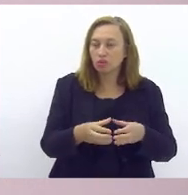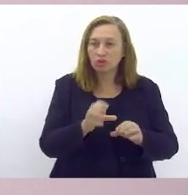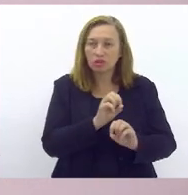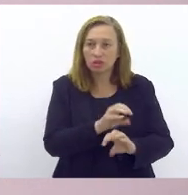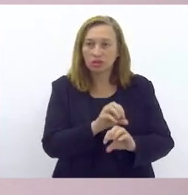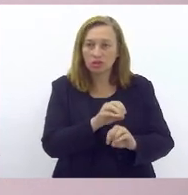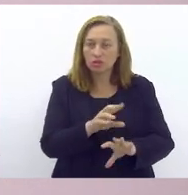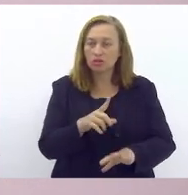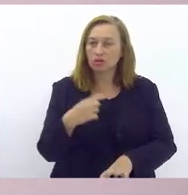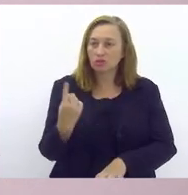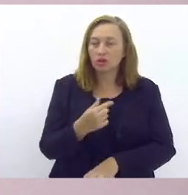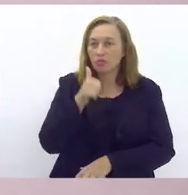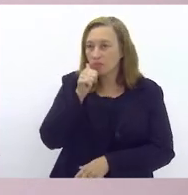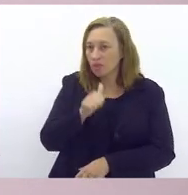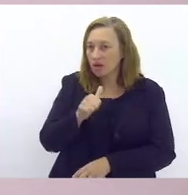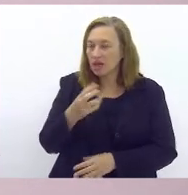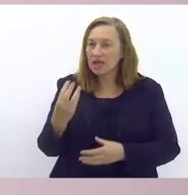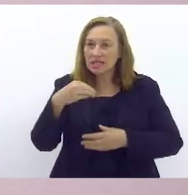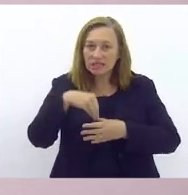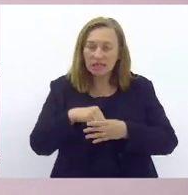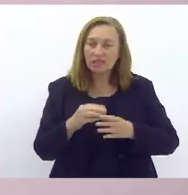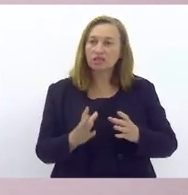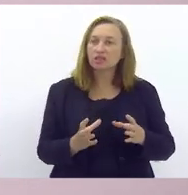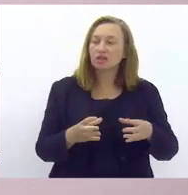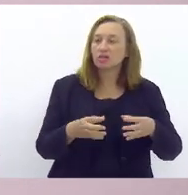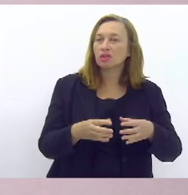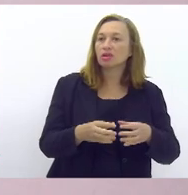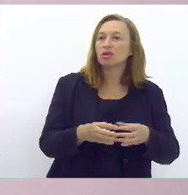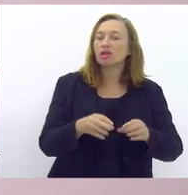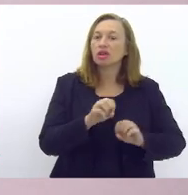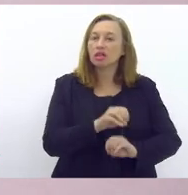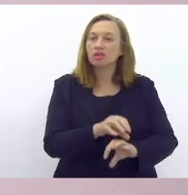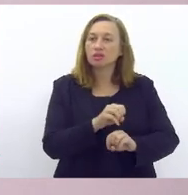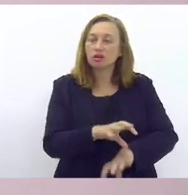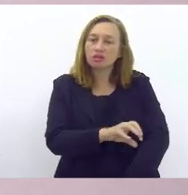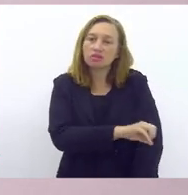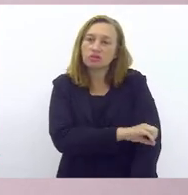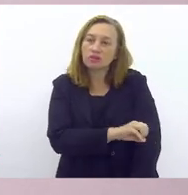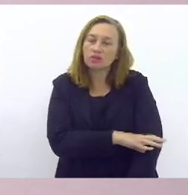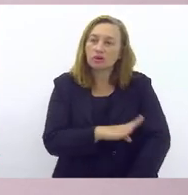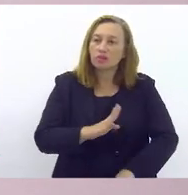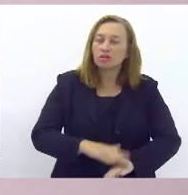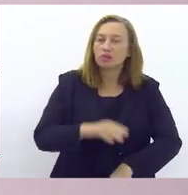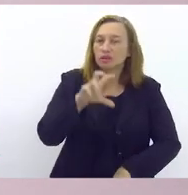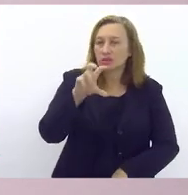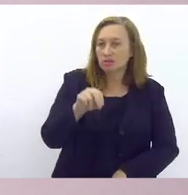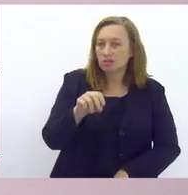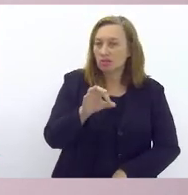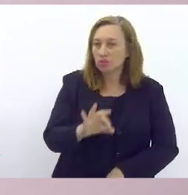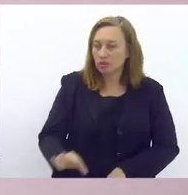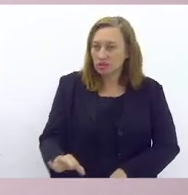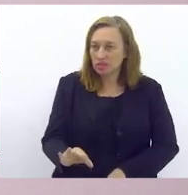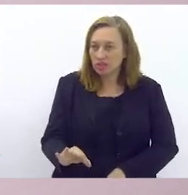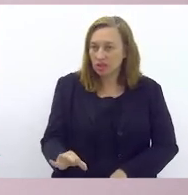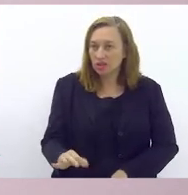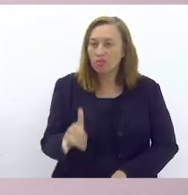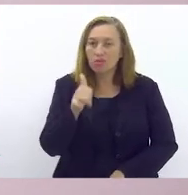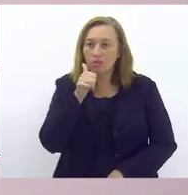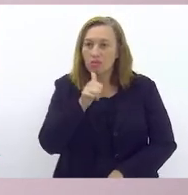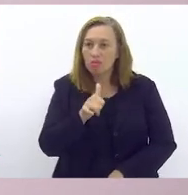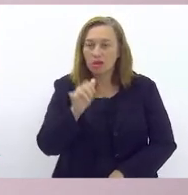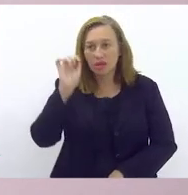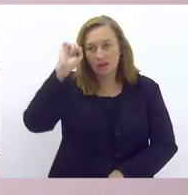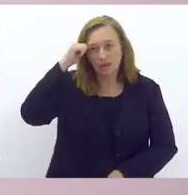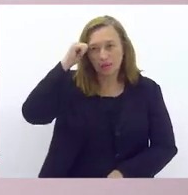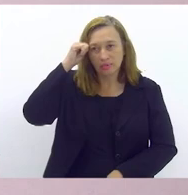somos mulheres. E dentro da educação infantil, mais de 50% desses 90%, nós somos mulheres